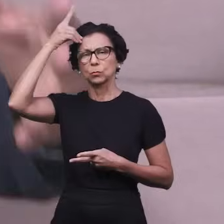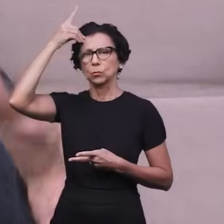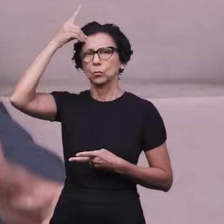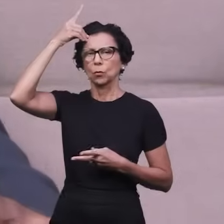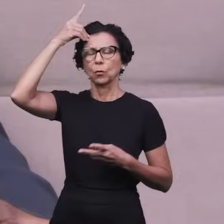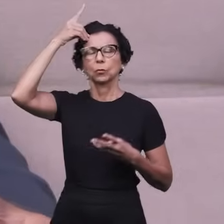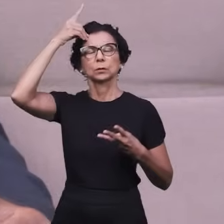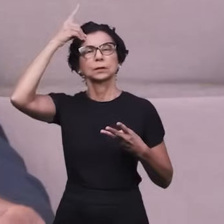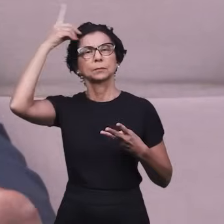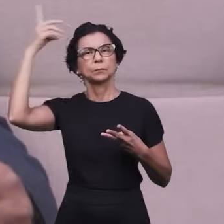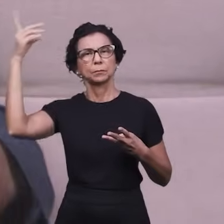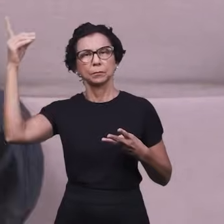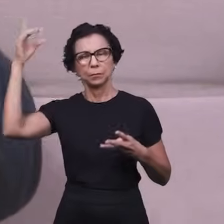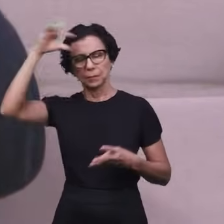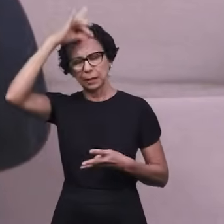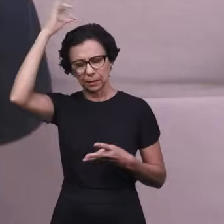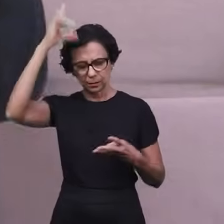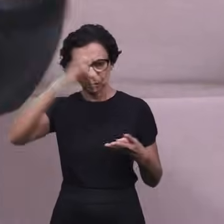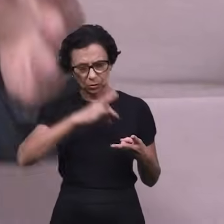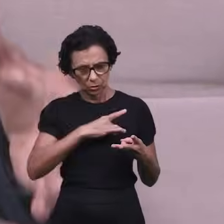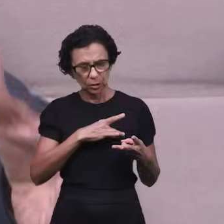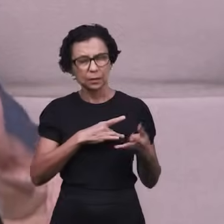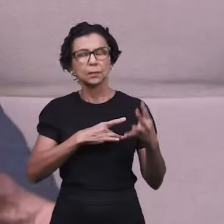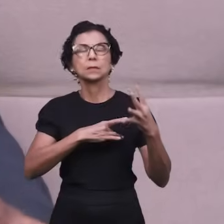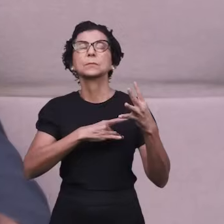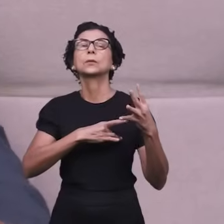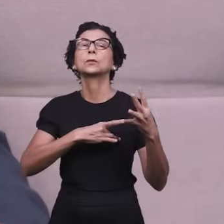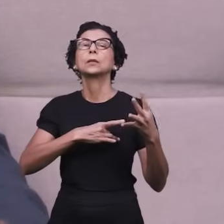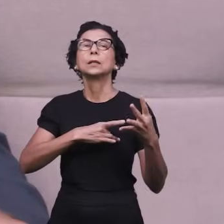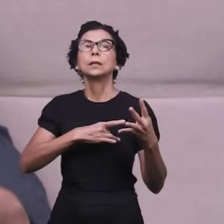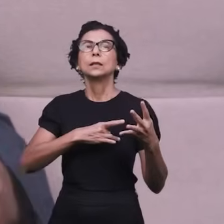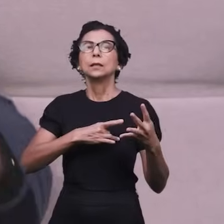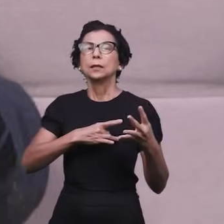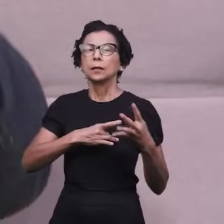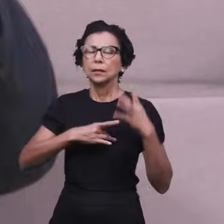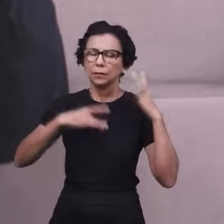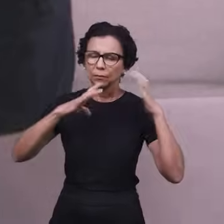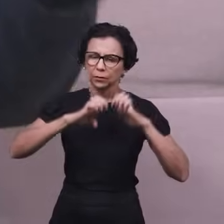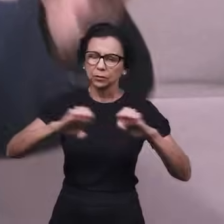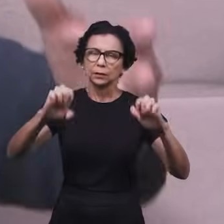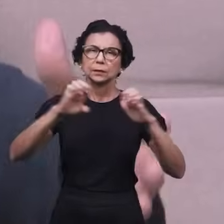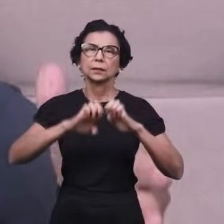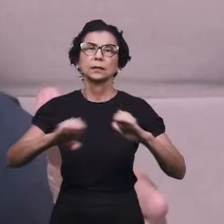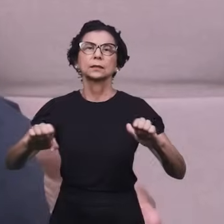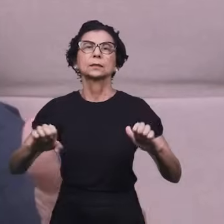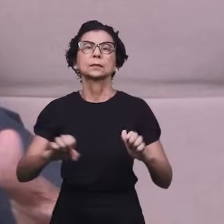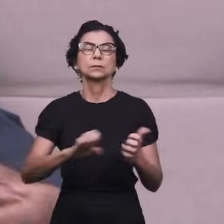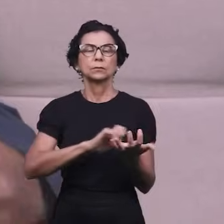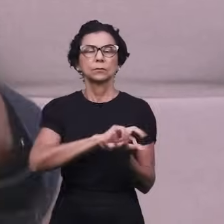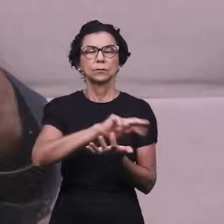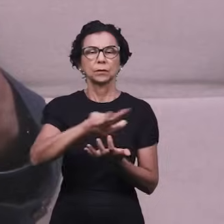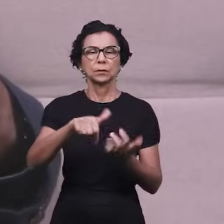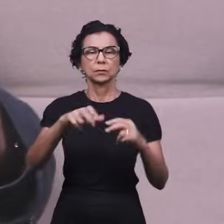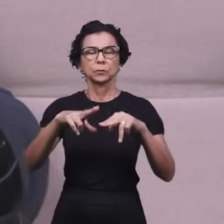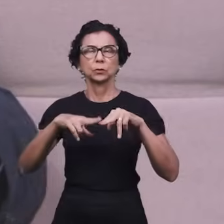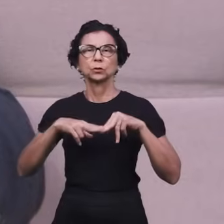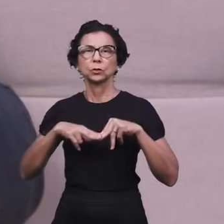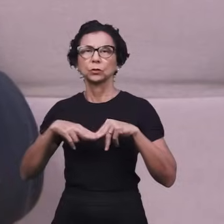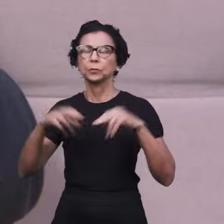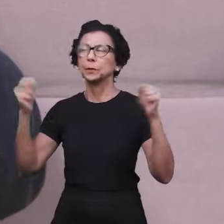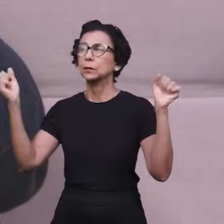dons espirituais, é a glorificação pelo batismo com o Espírito Santo, é a glorificação pela evangelização. Glória a Deus. Essa